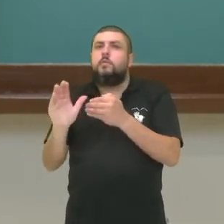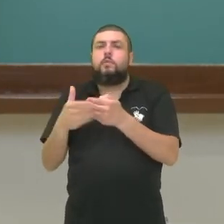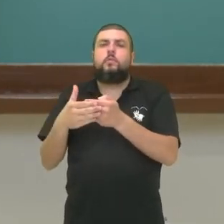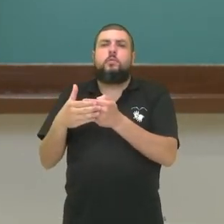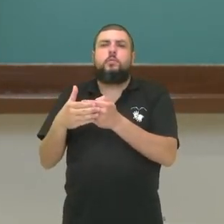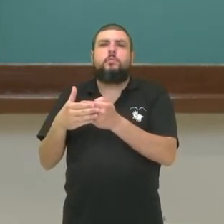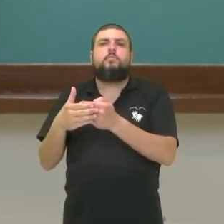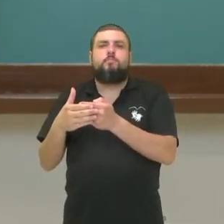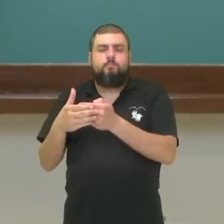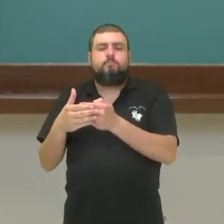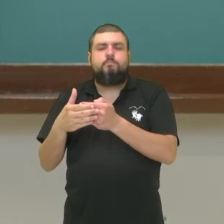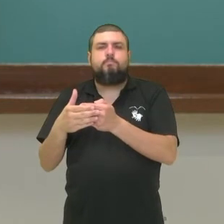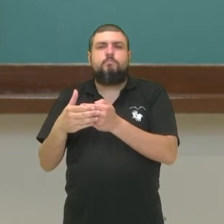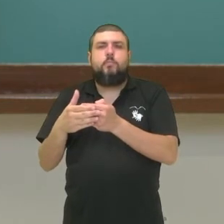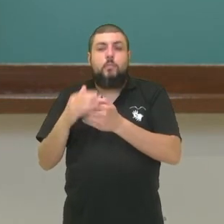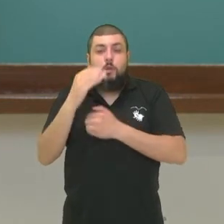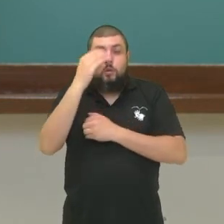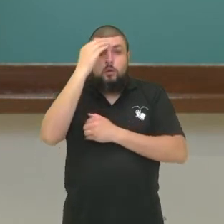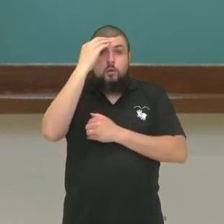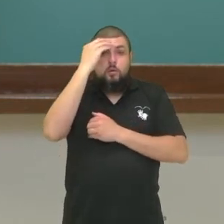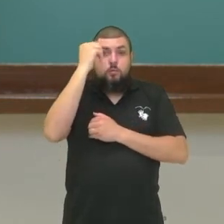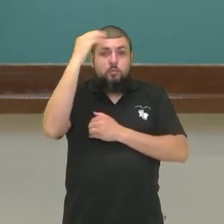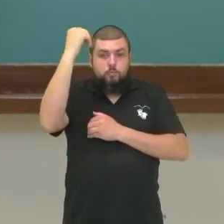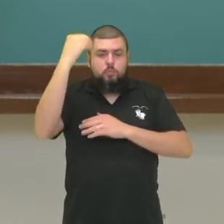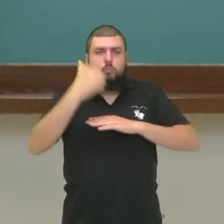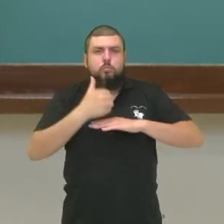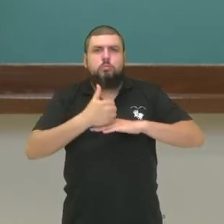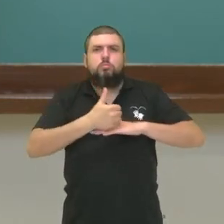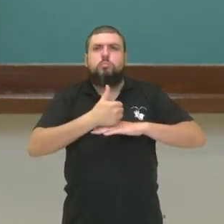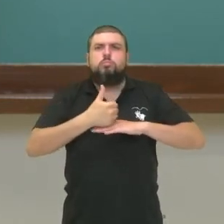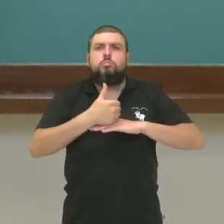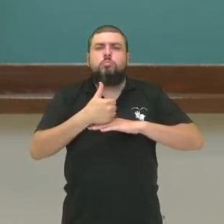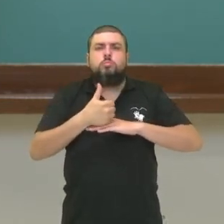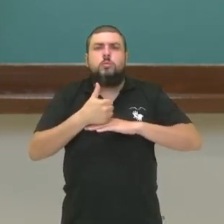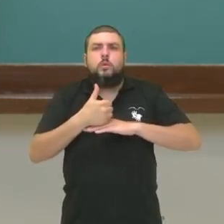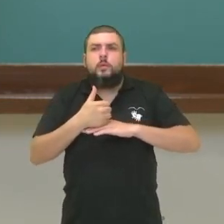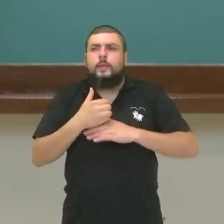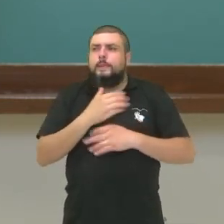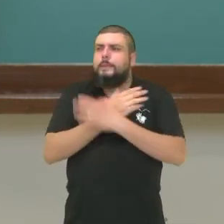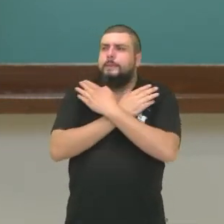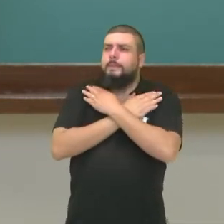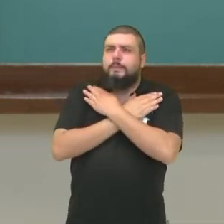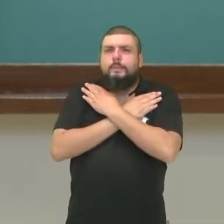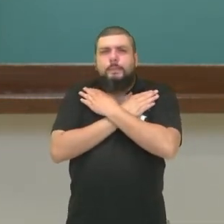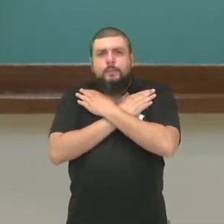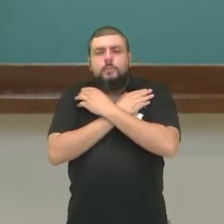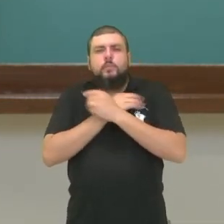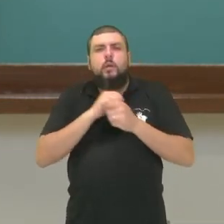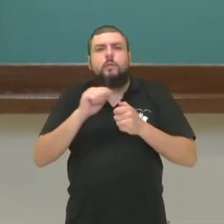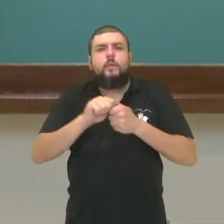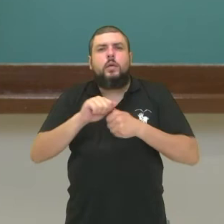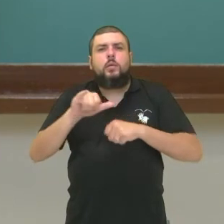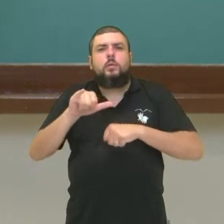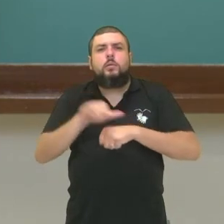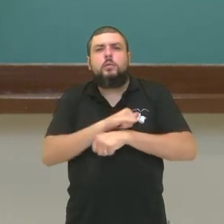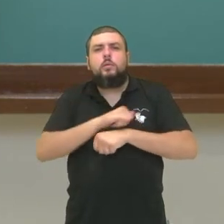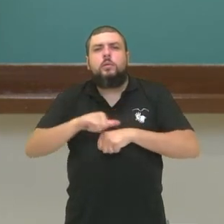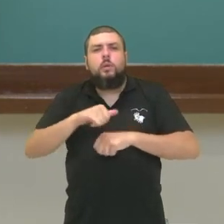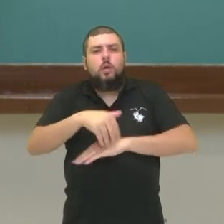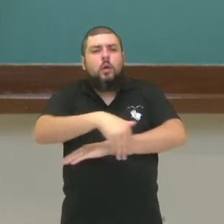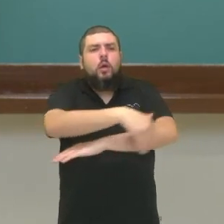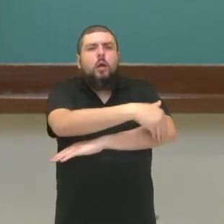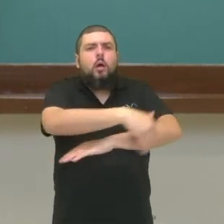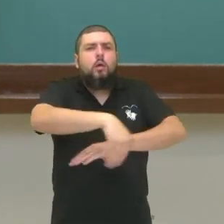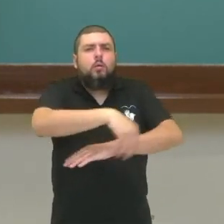artistas também ficaram sem emprego e foram realizar as suas apresentações na rua, por troca de algumas